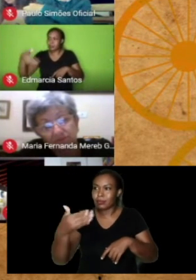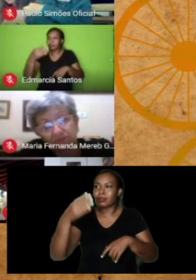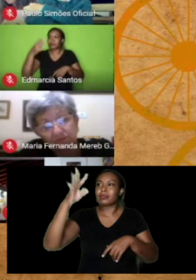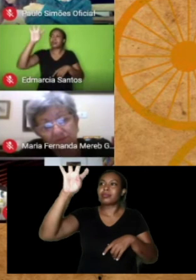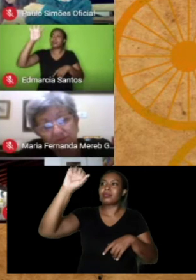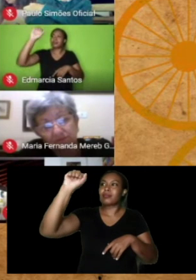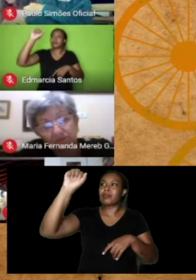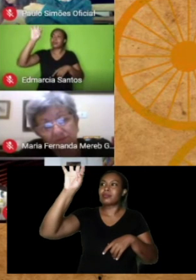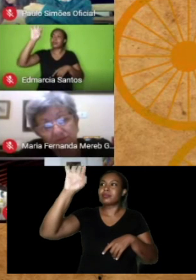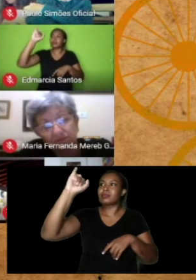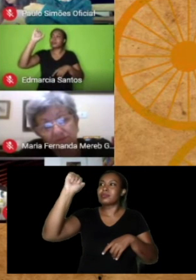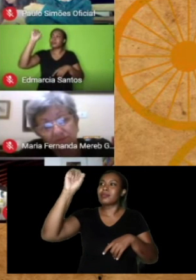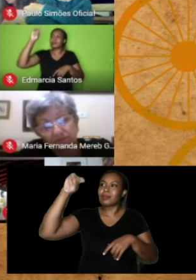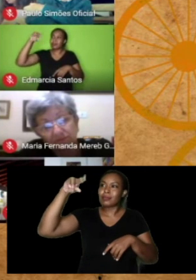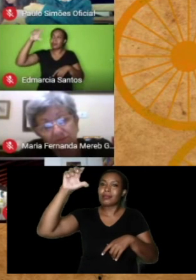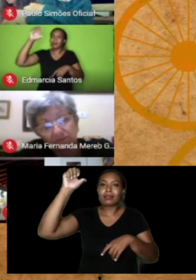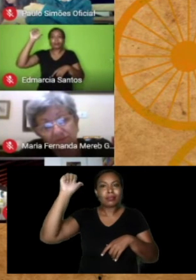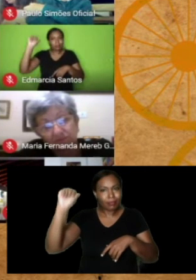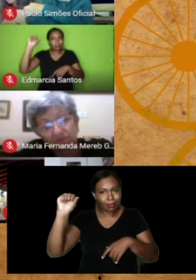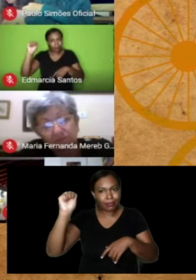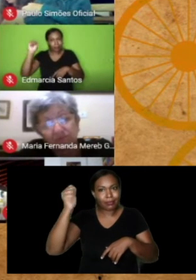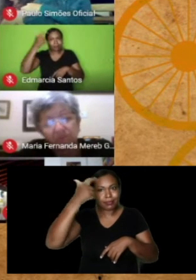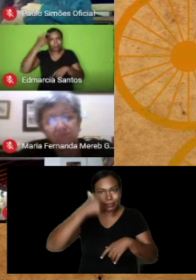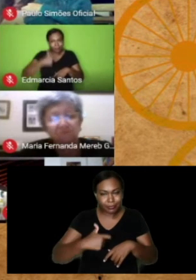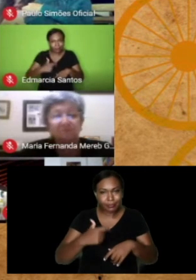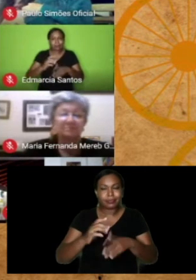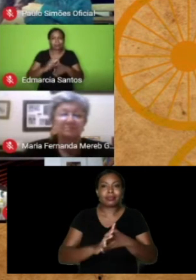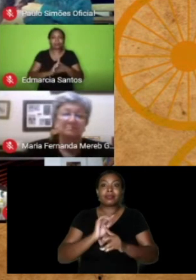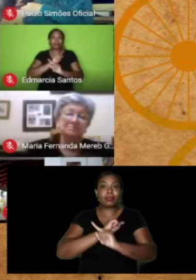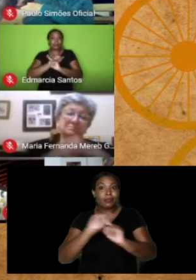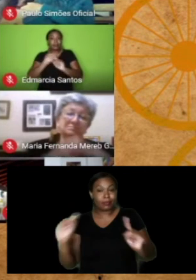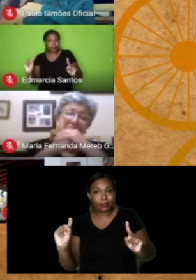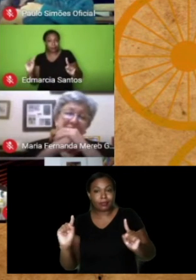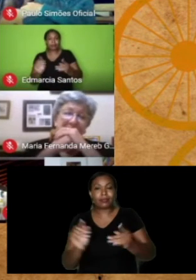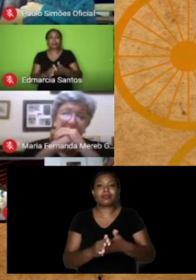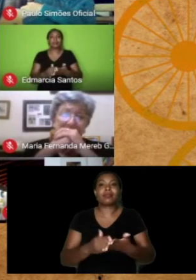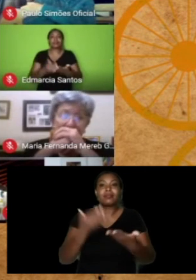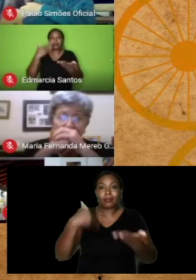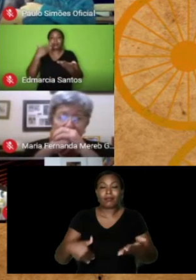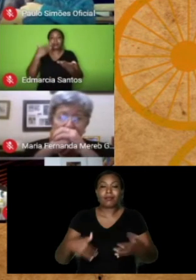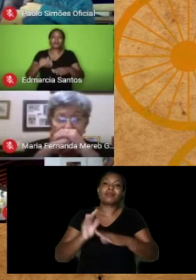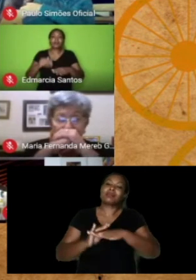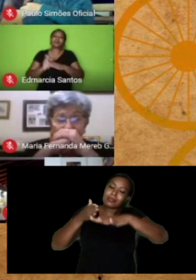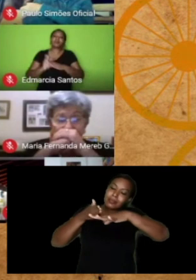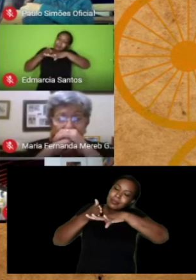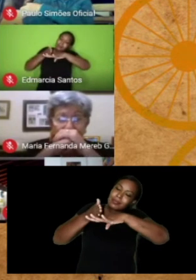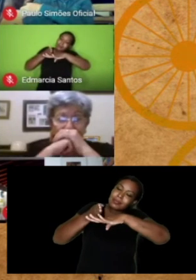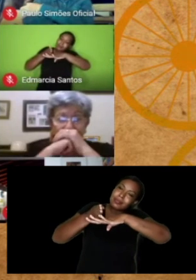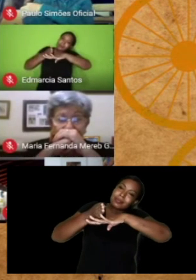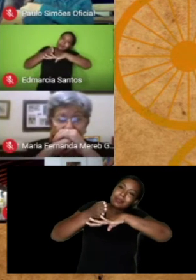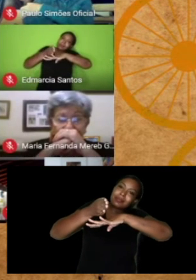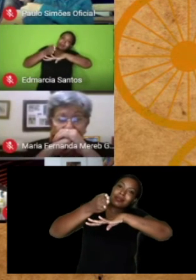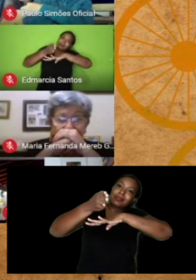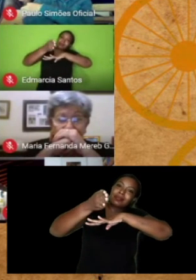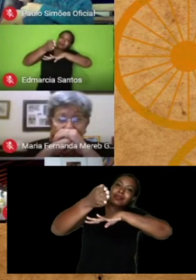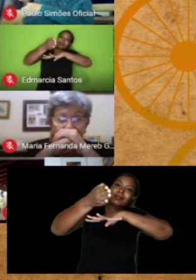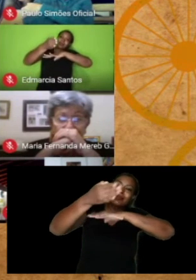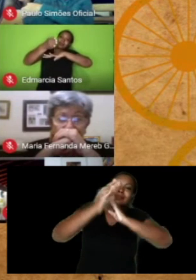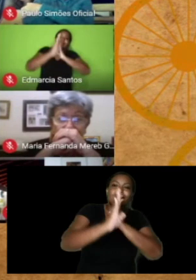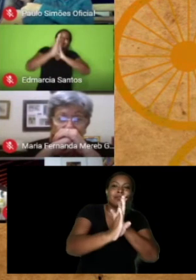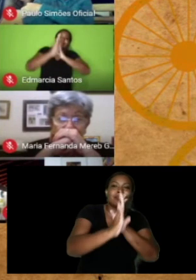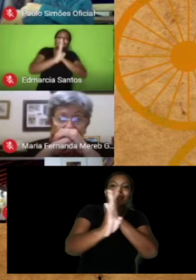Barbosa. Por fim, não é por acaso que nossos trilhos se cruzaram.